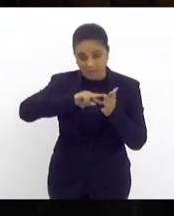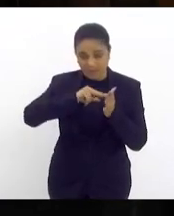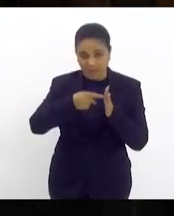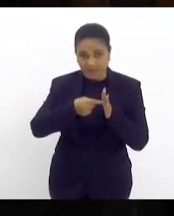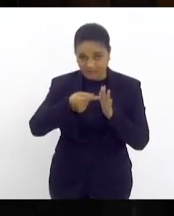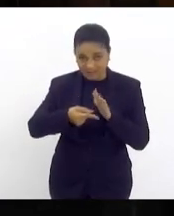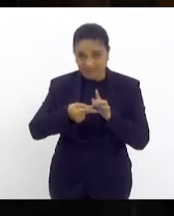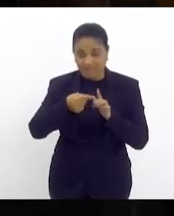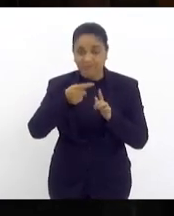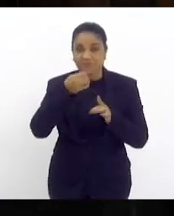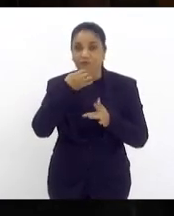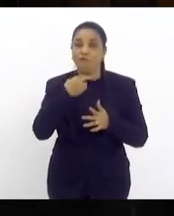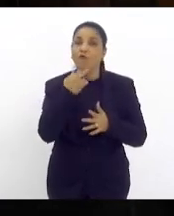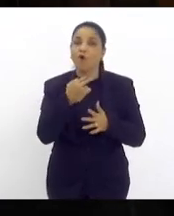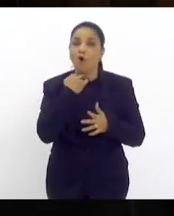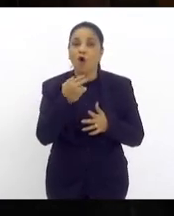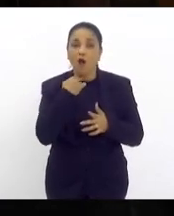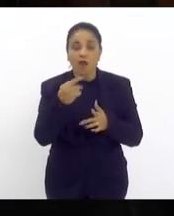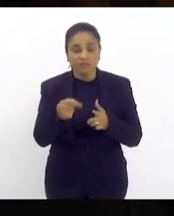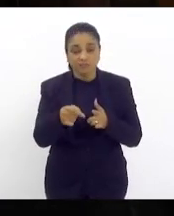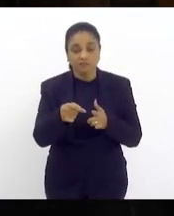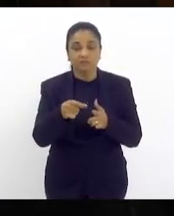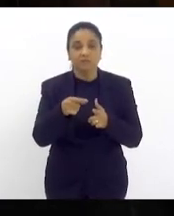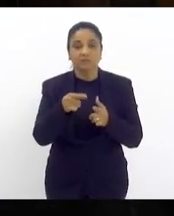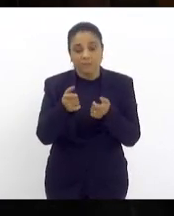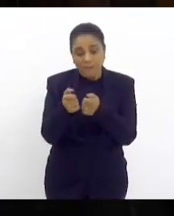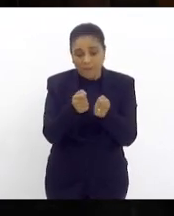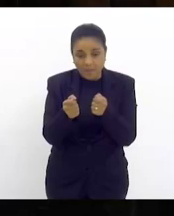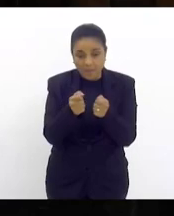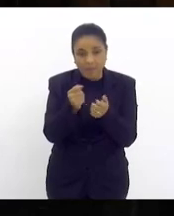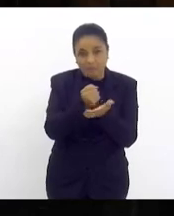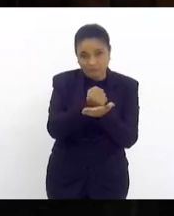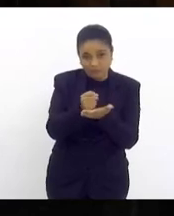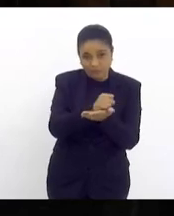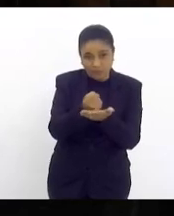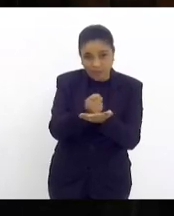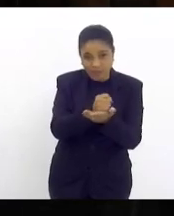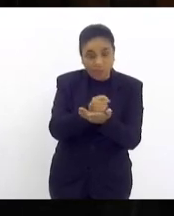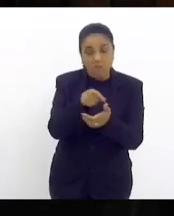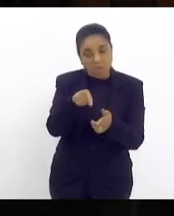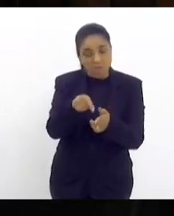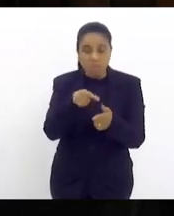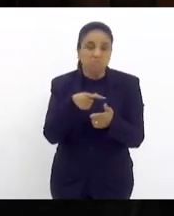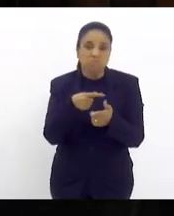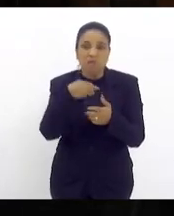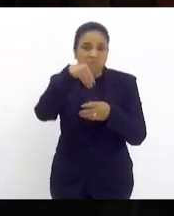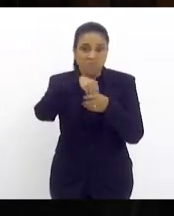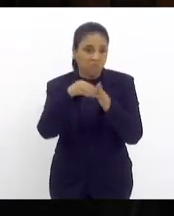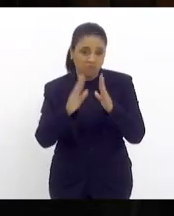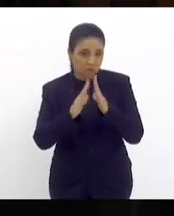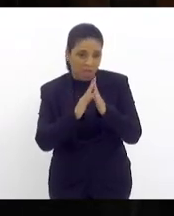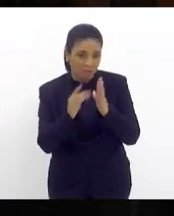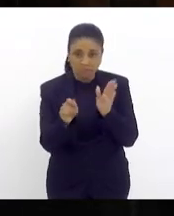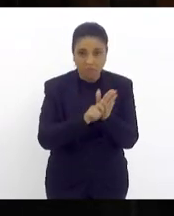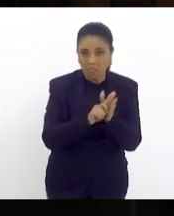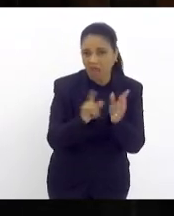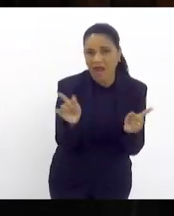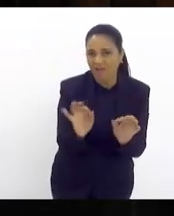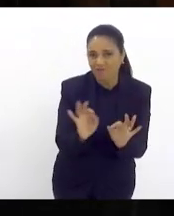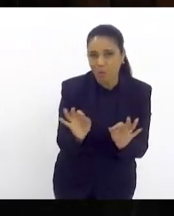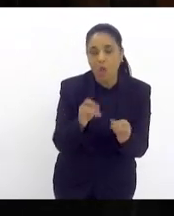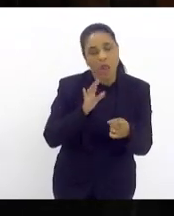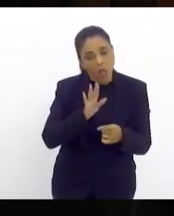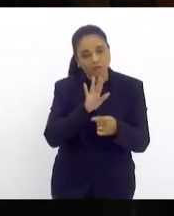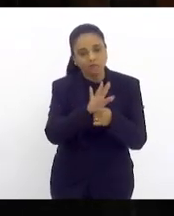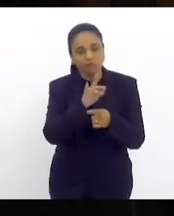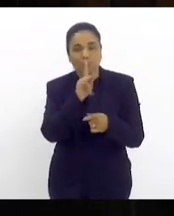nem por isso ele faz tráfico dentro de casa pelo contrário ele ajuda o pai dele a sustentar a casa ele ajuda